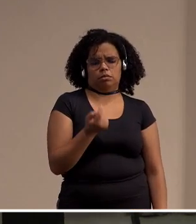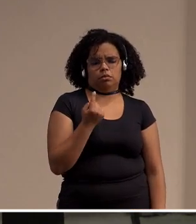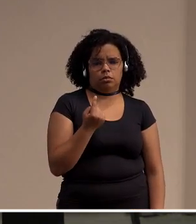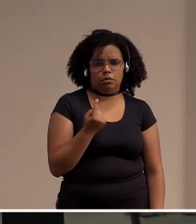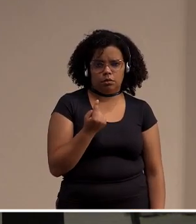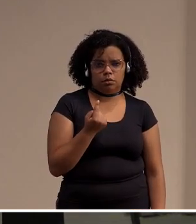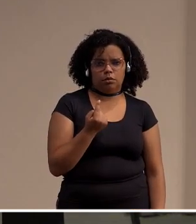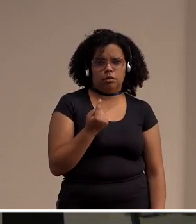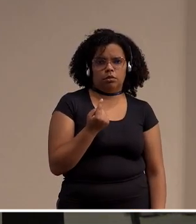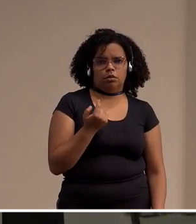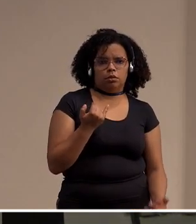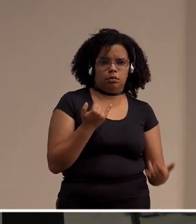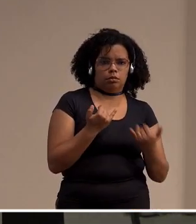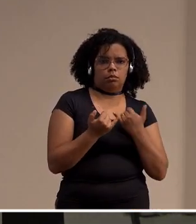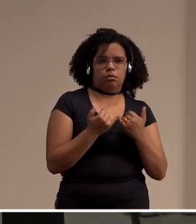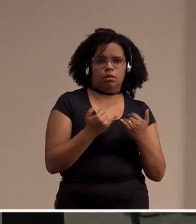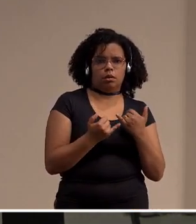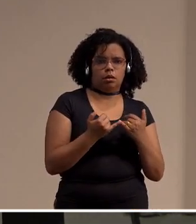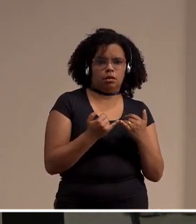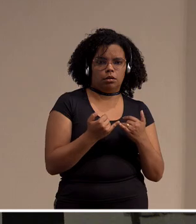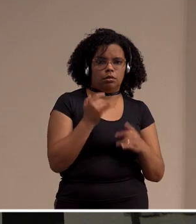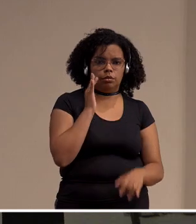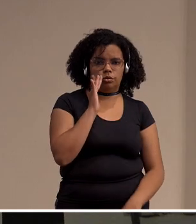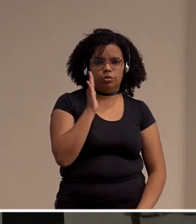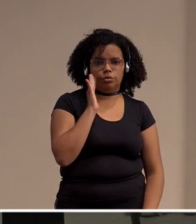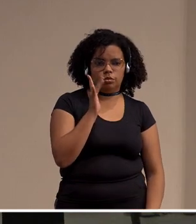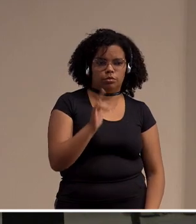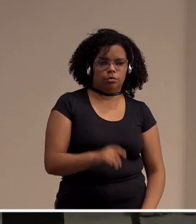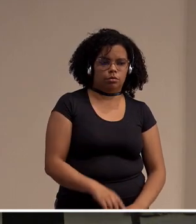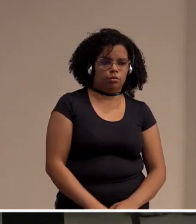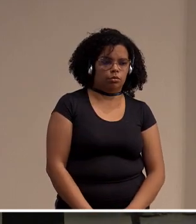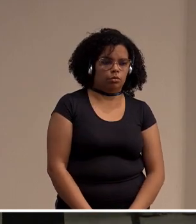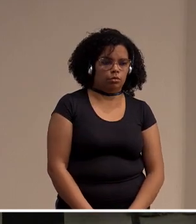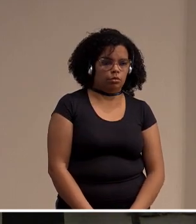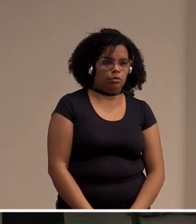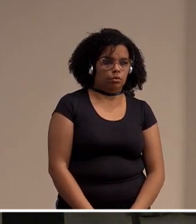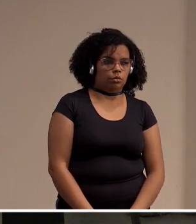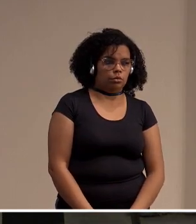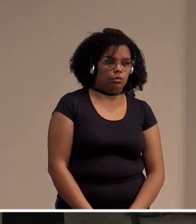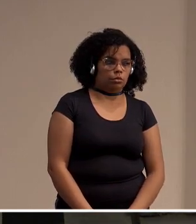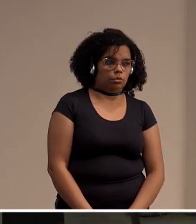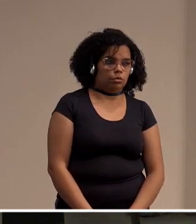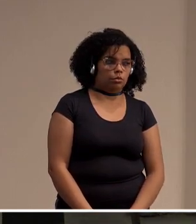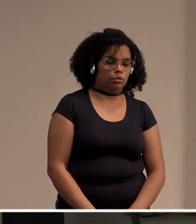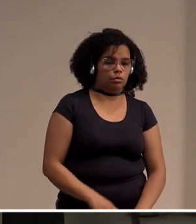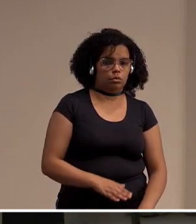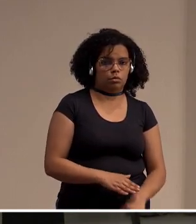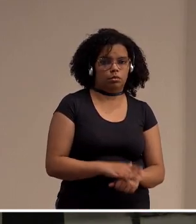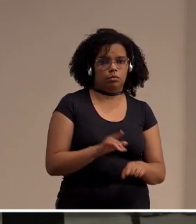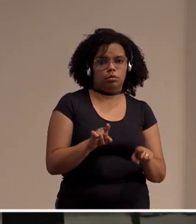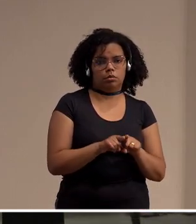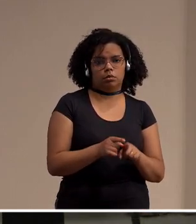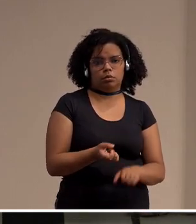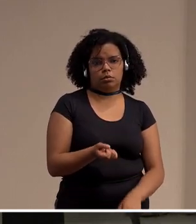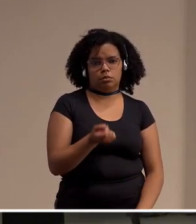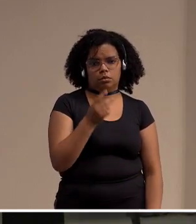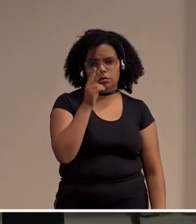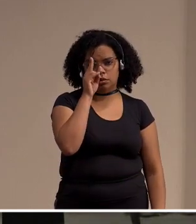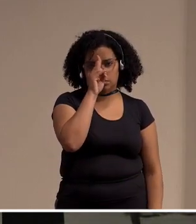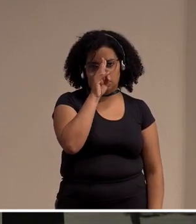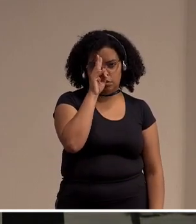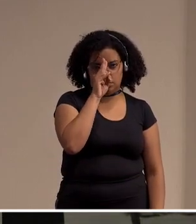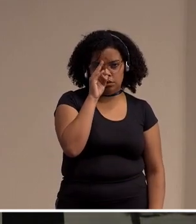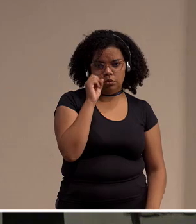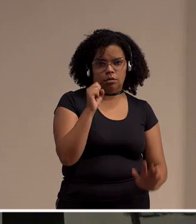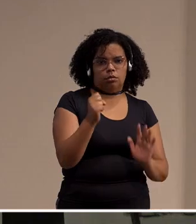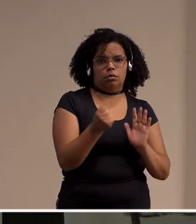que parecem um pouco ficção especulativa. Por mais também histórias estranhas que marcam